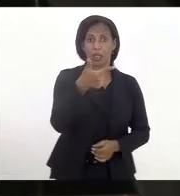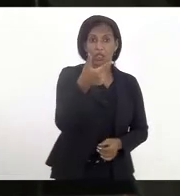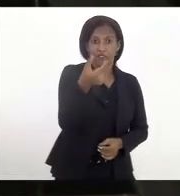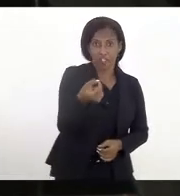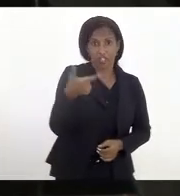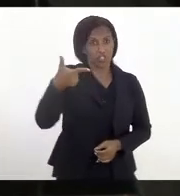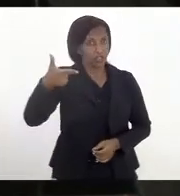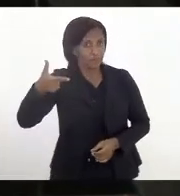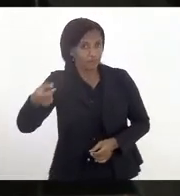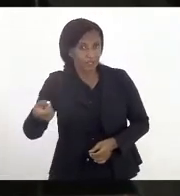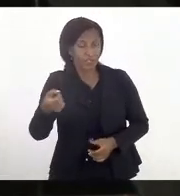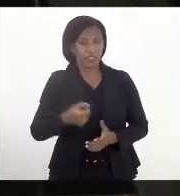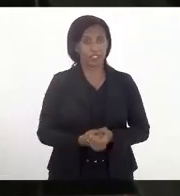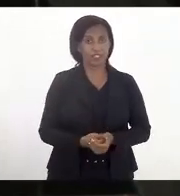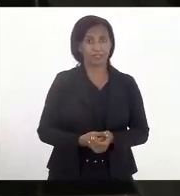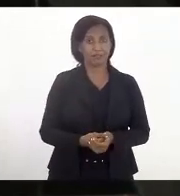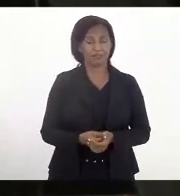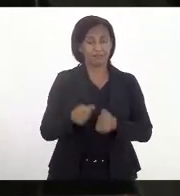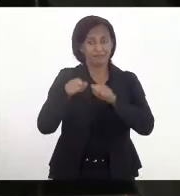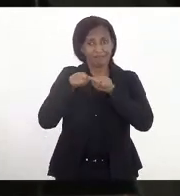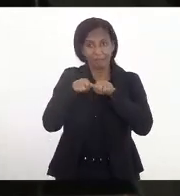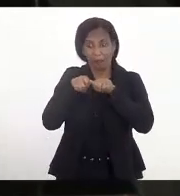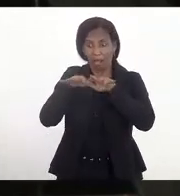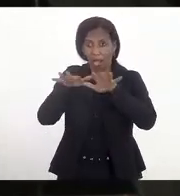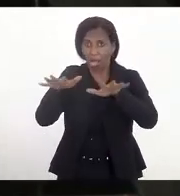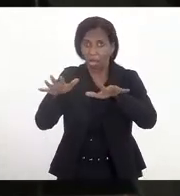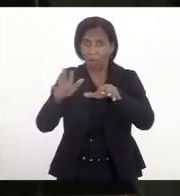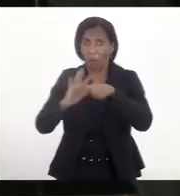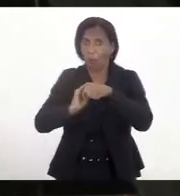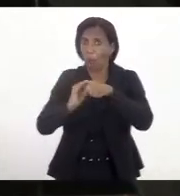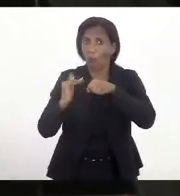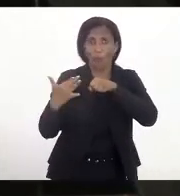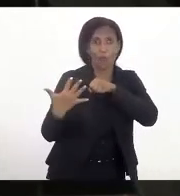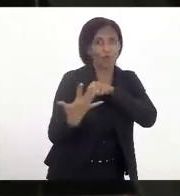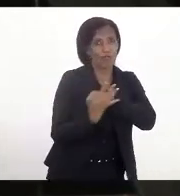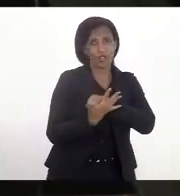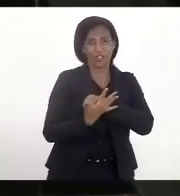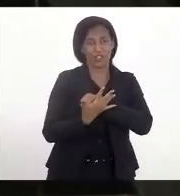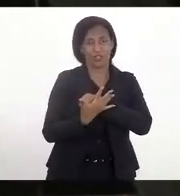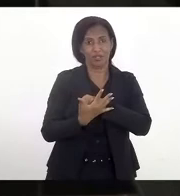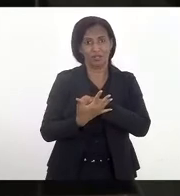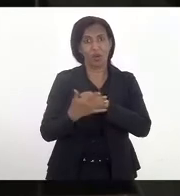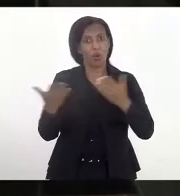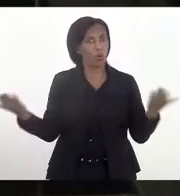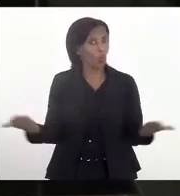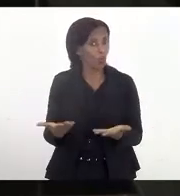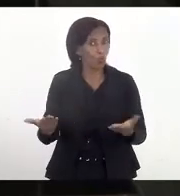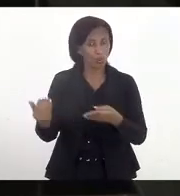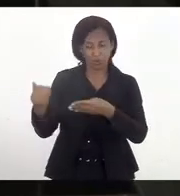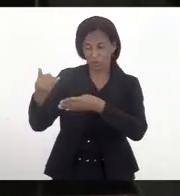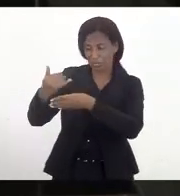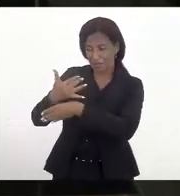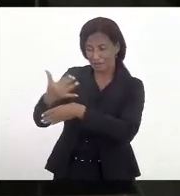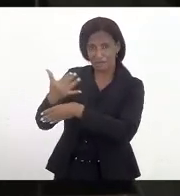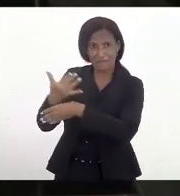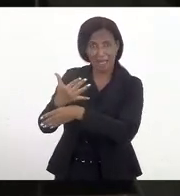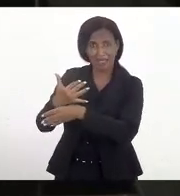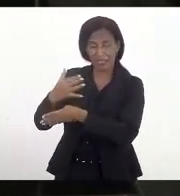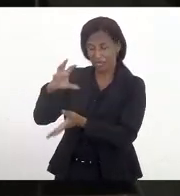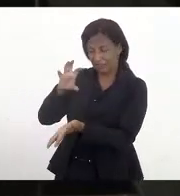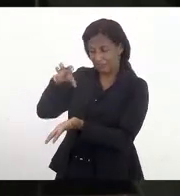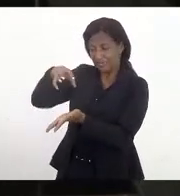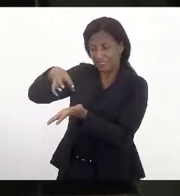2020 a pandemia o centro da cidade hoje é uma cidade